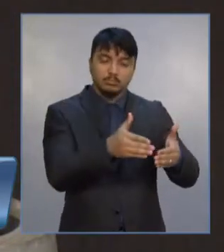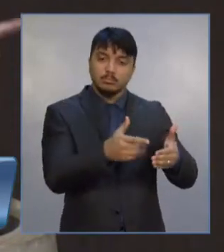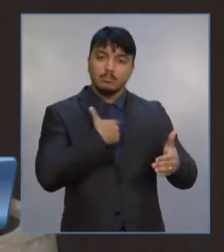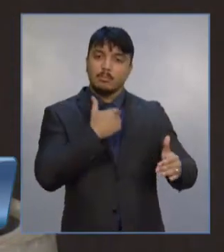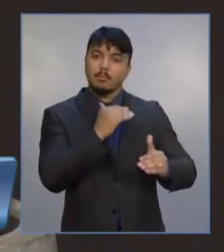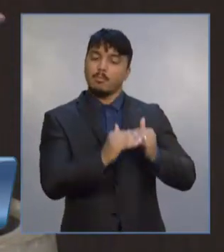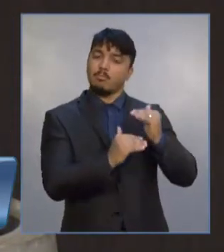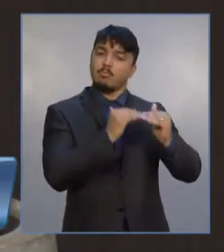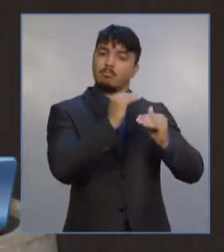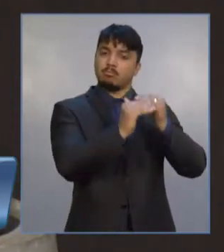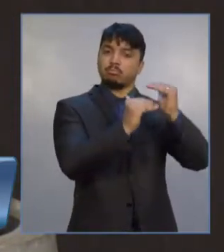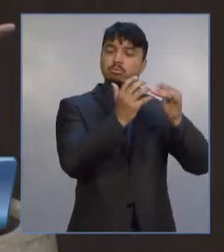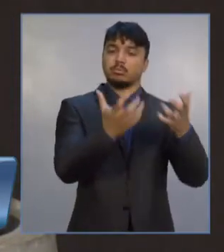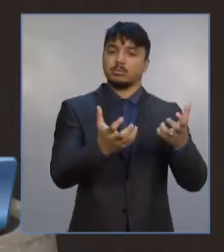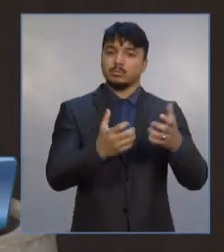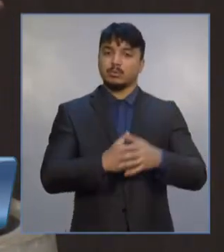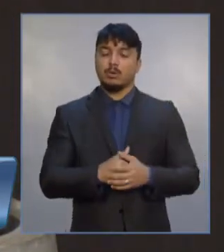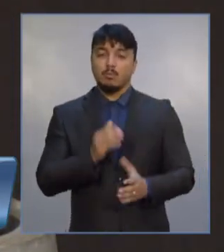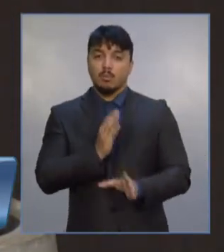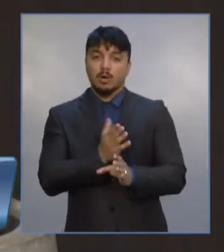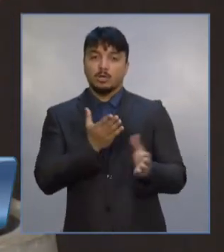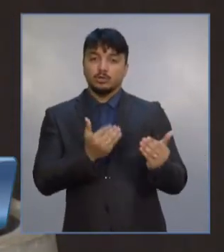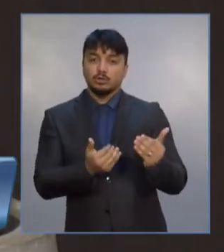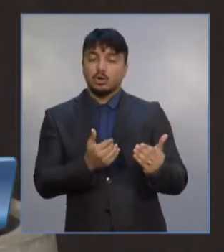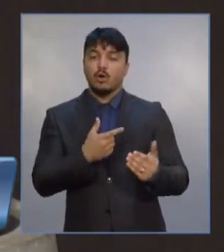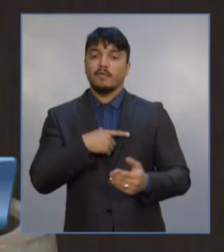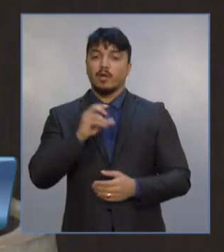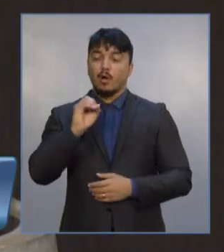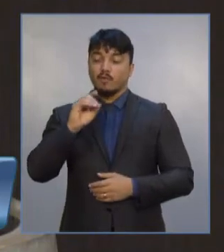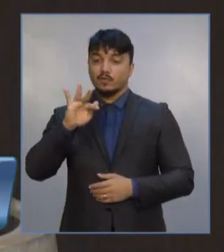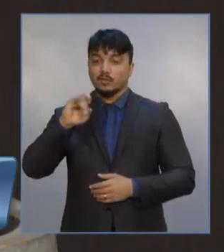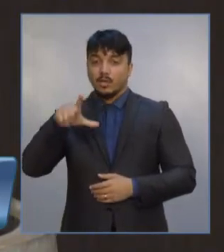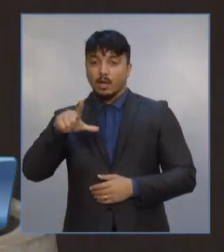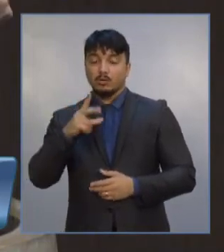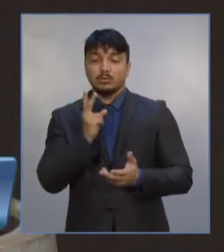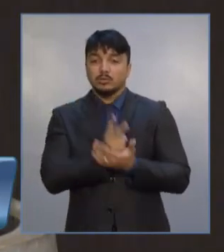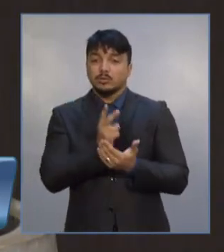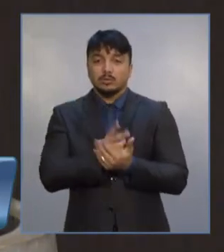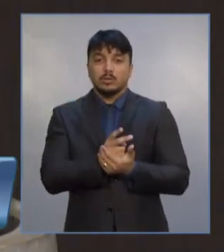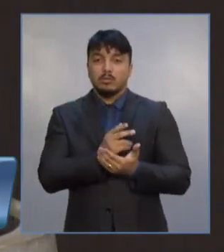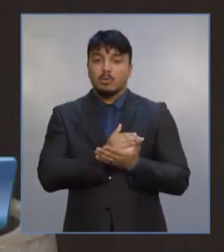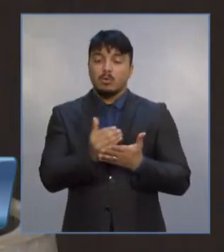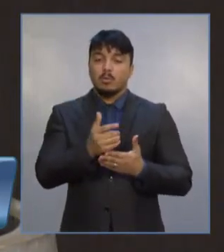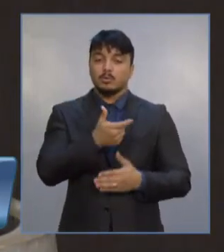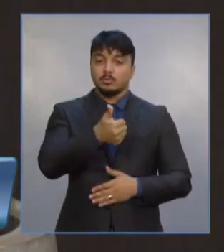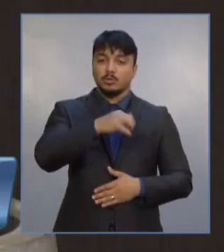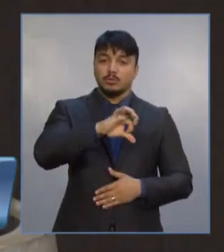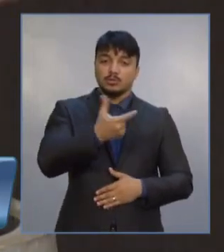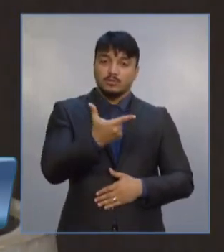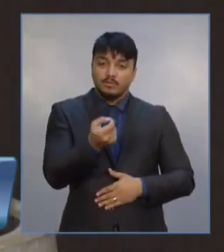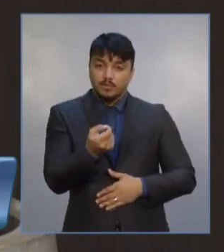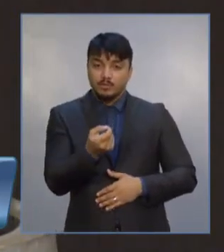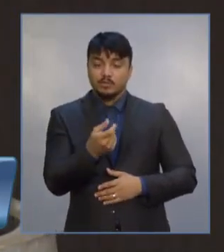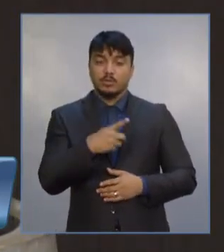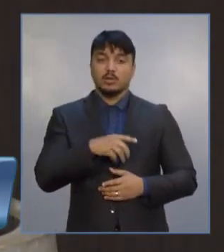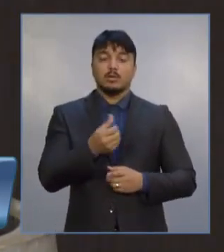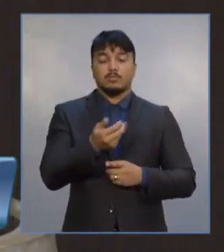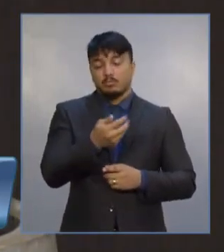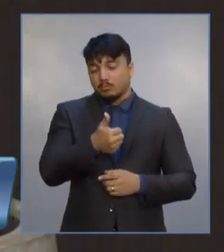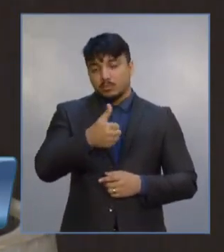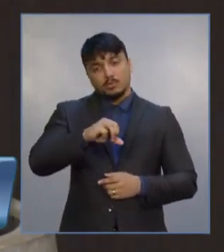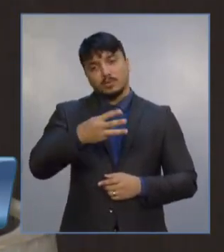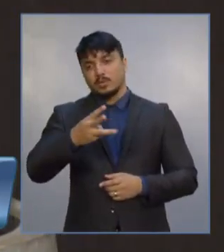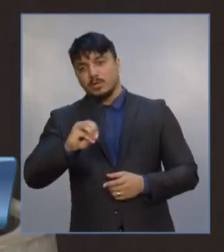os jovens oficiais sempre tiveram simpatias por ideias progressistas. Desde a década de 20, nos anos 30,